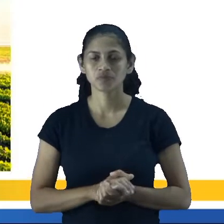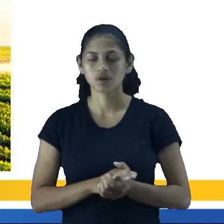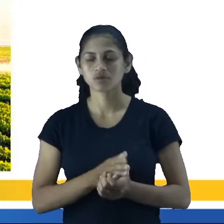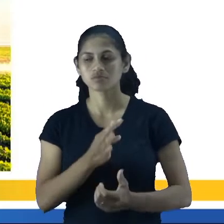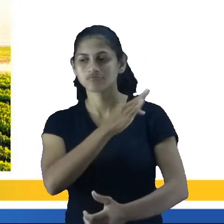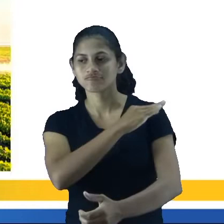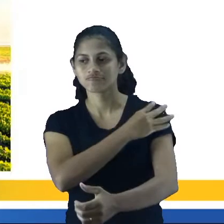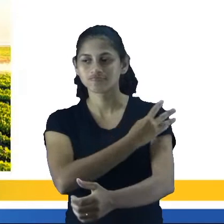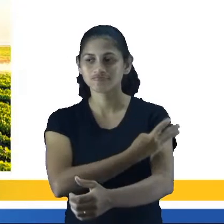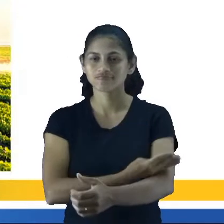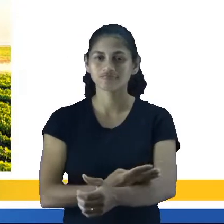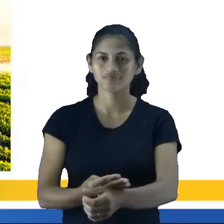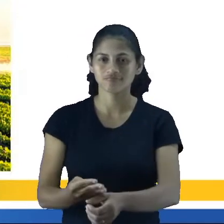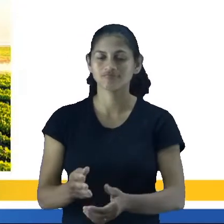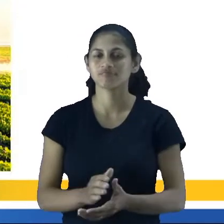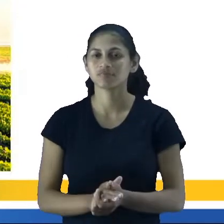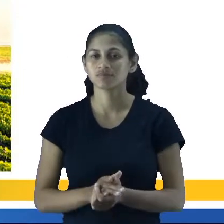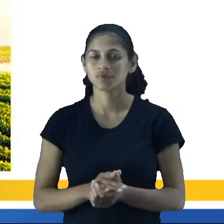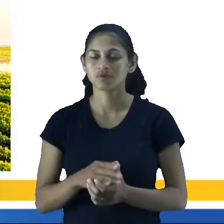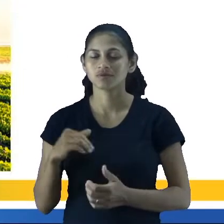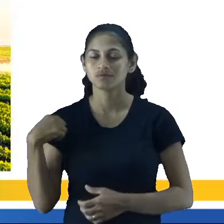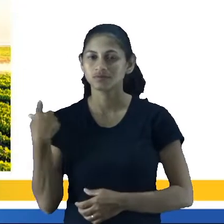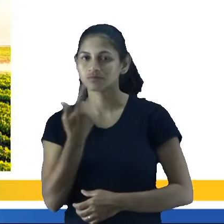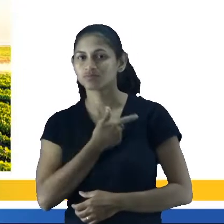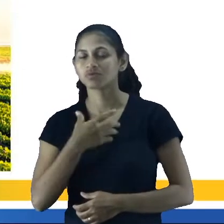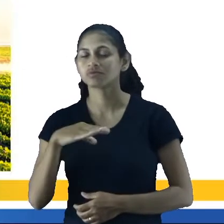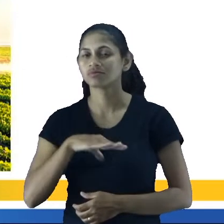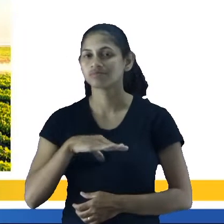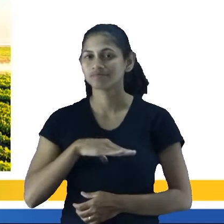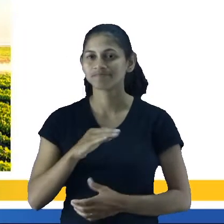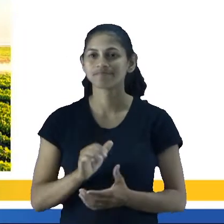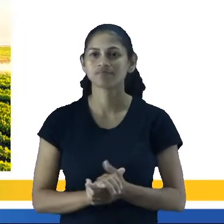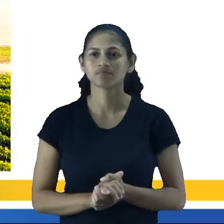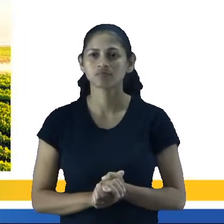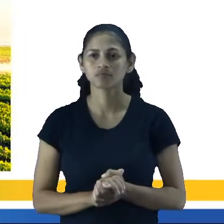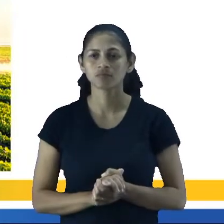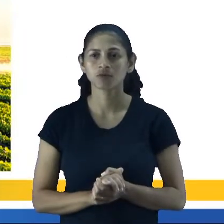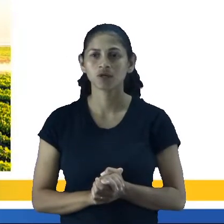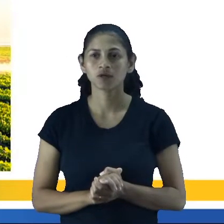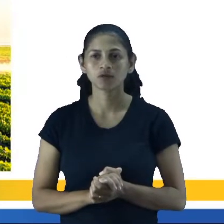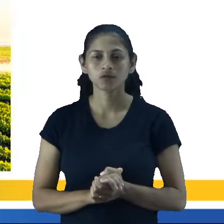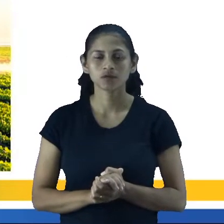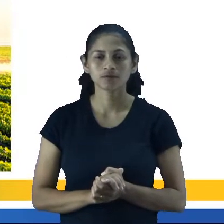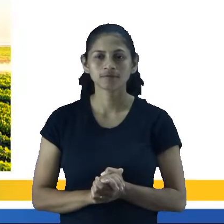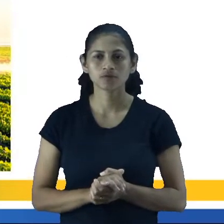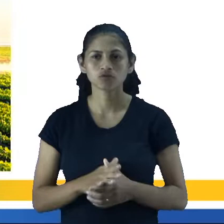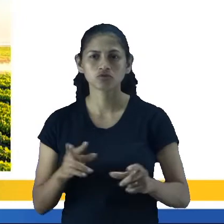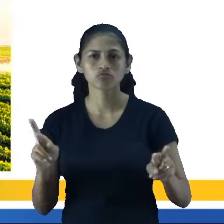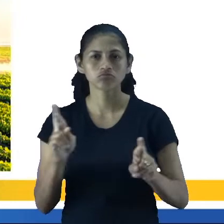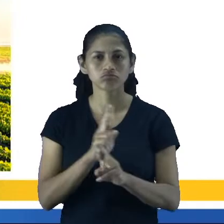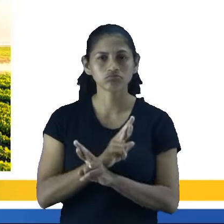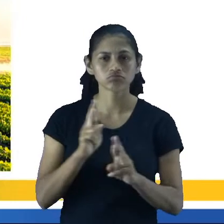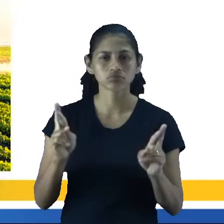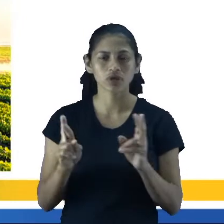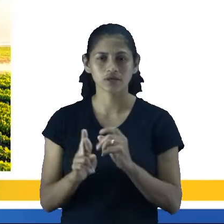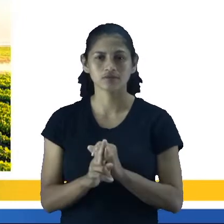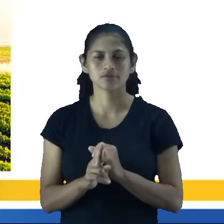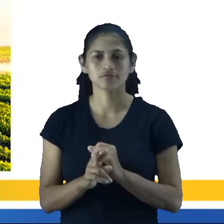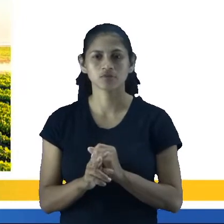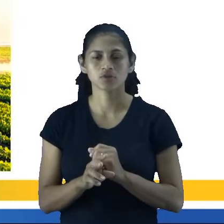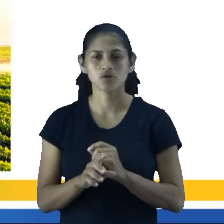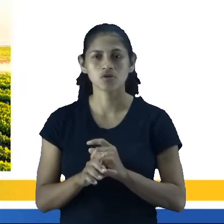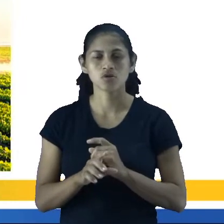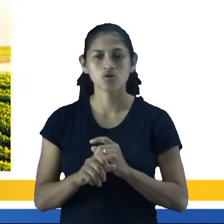crianças? Continuando. Esse fenômeno está sempre relacionado a uma